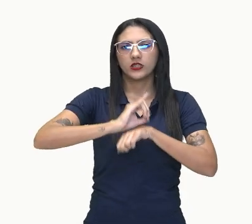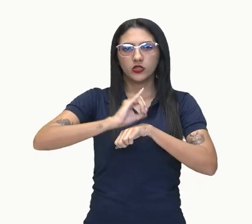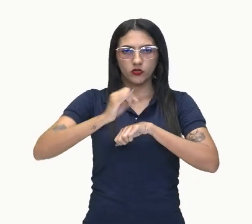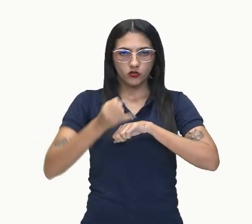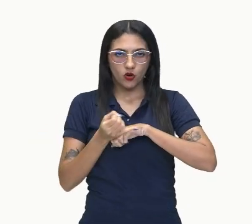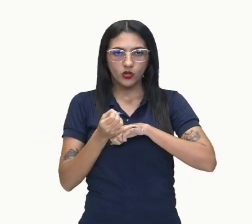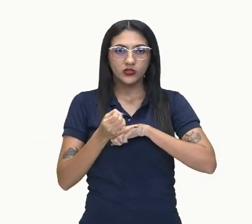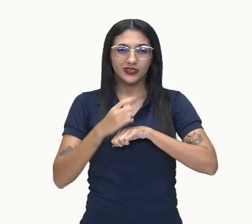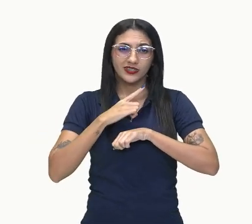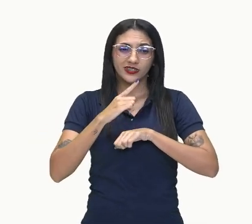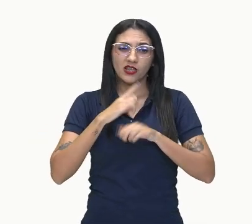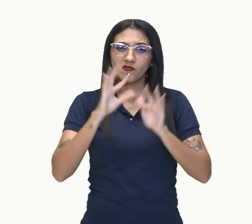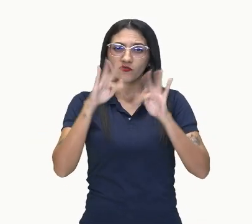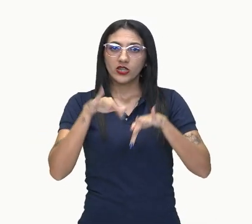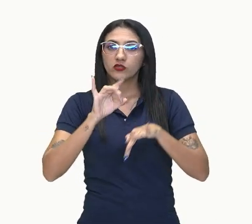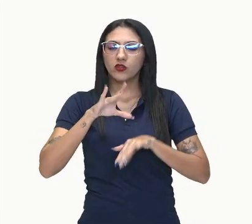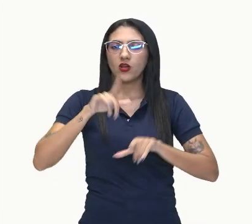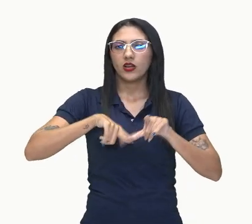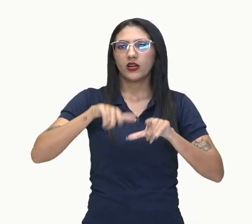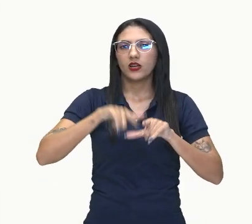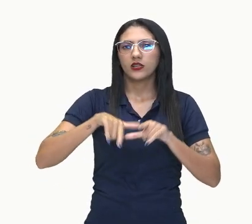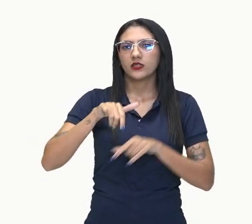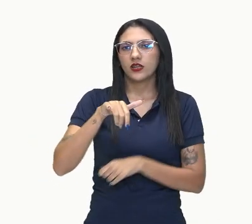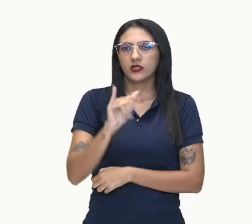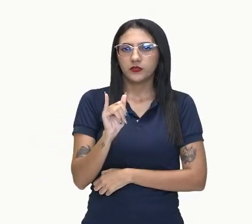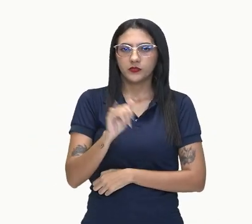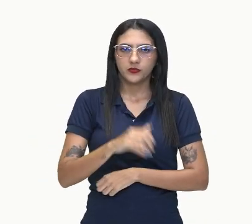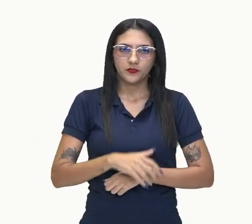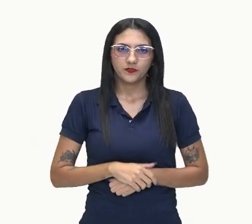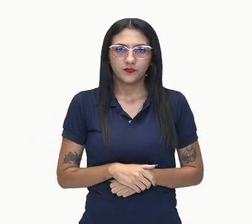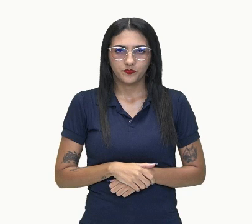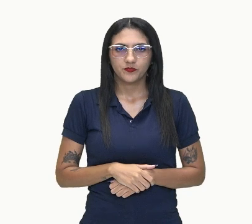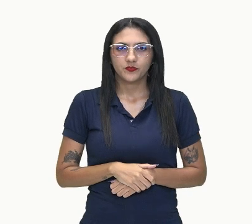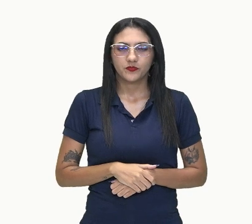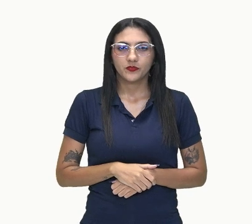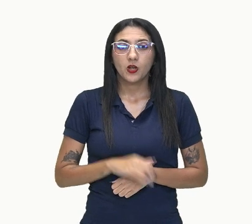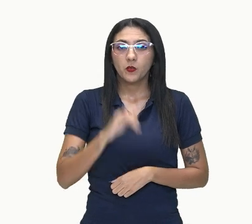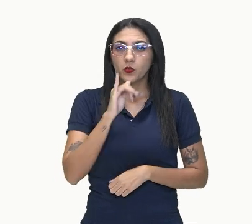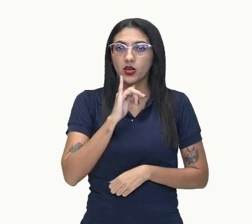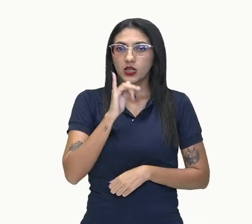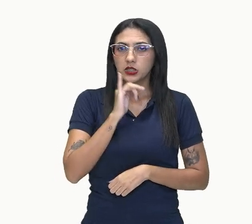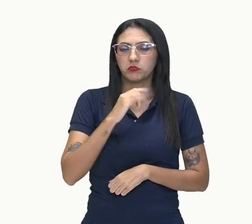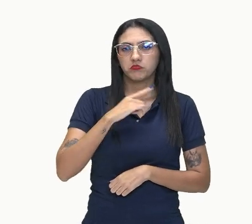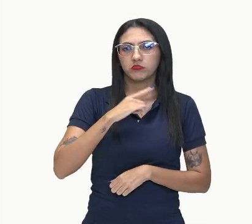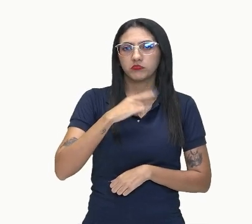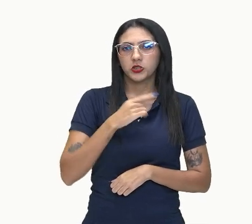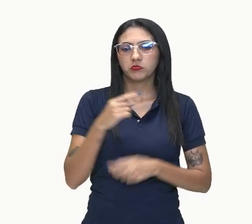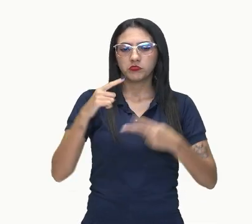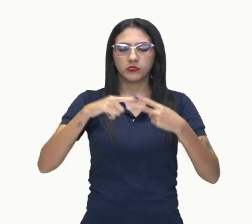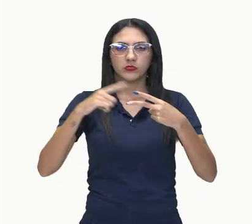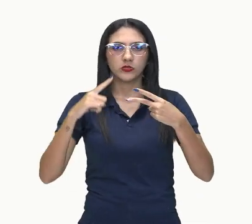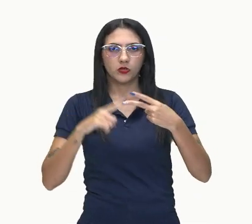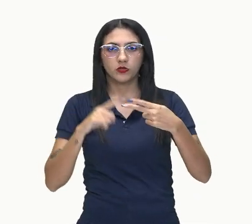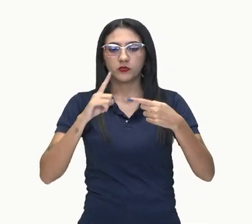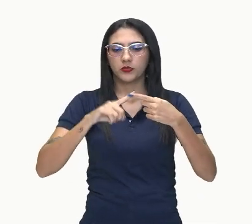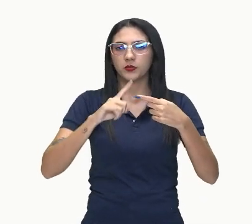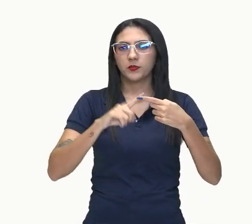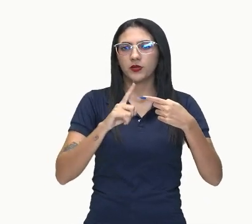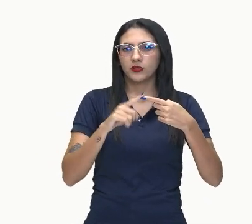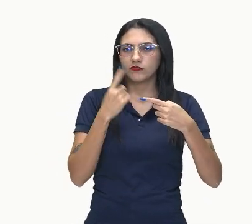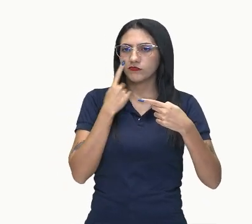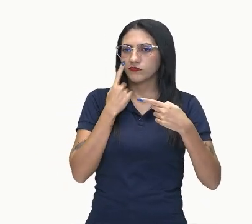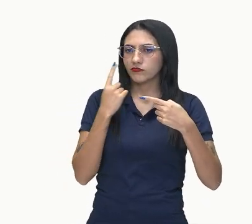em Y. Por exemplo, aqui eu tenho 2 adjetivos. Um é o happy, que